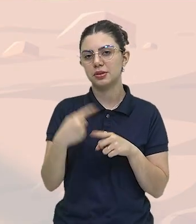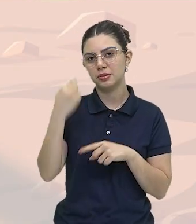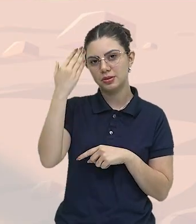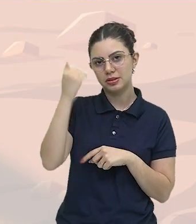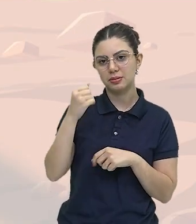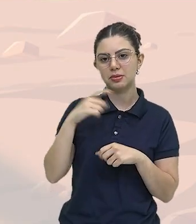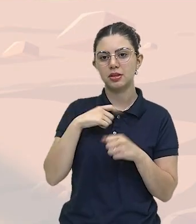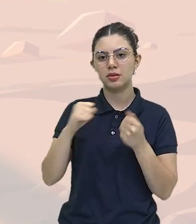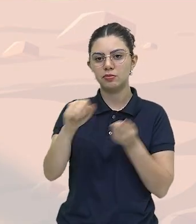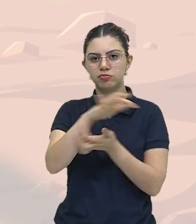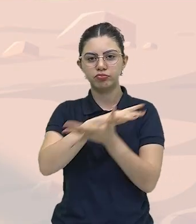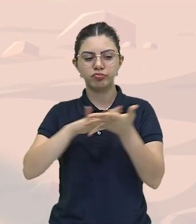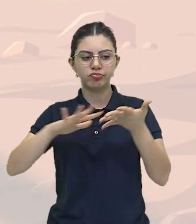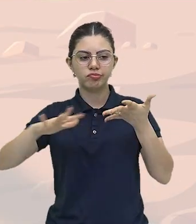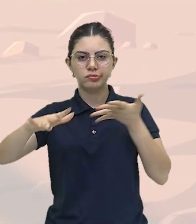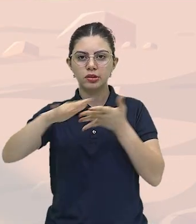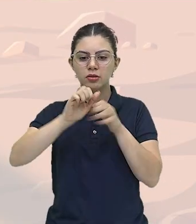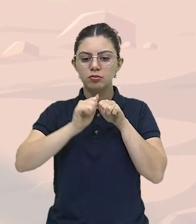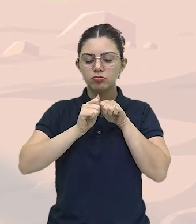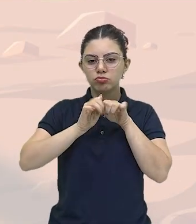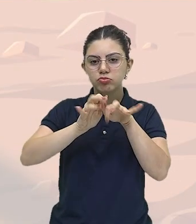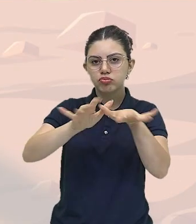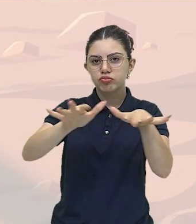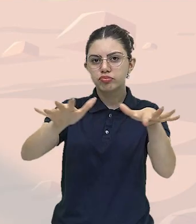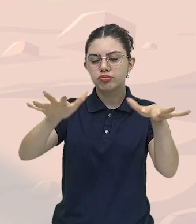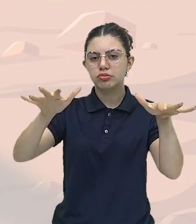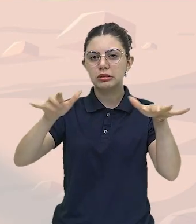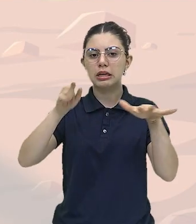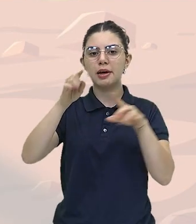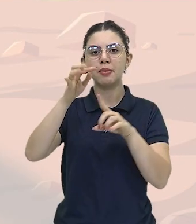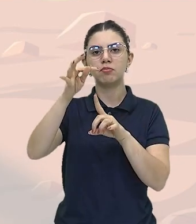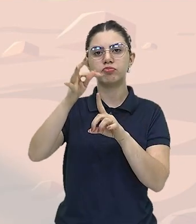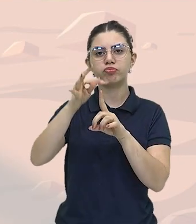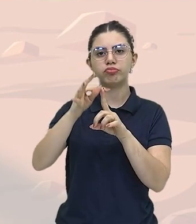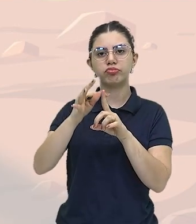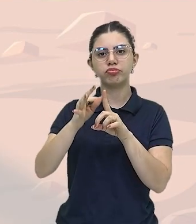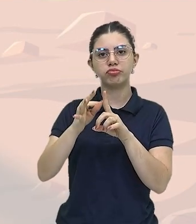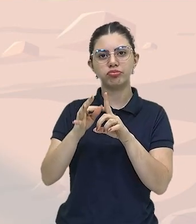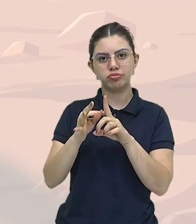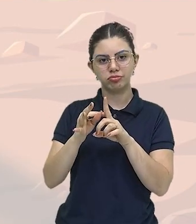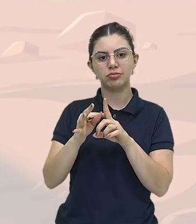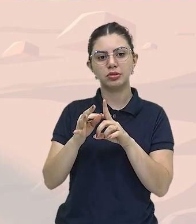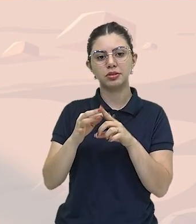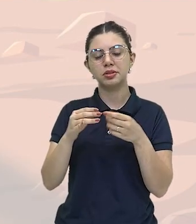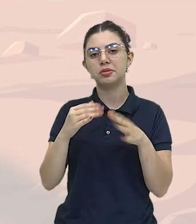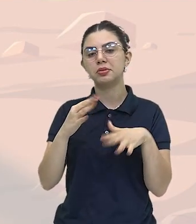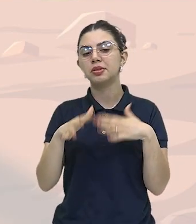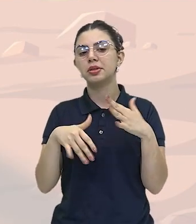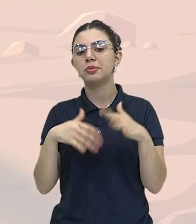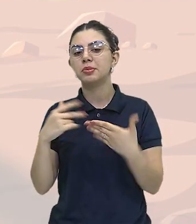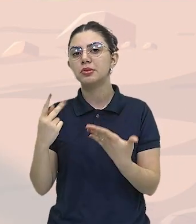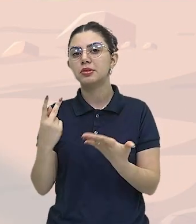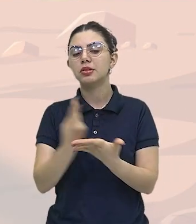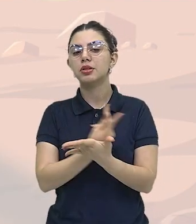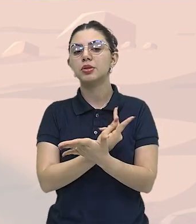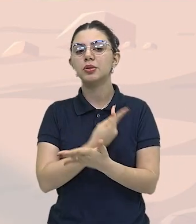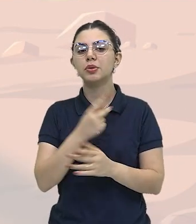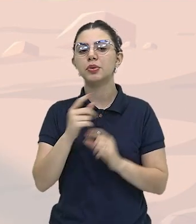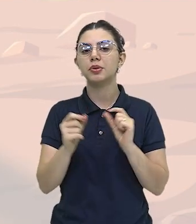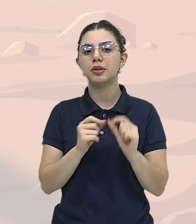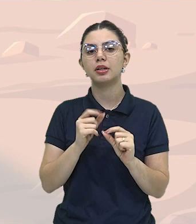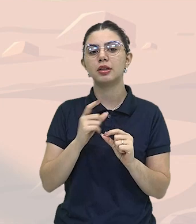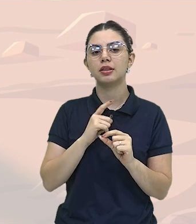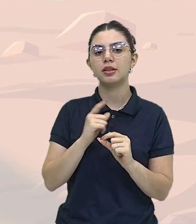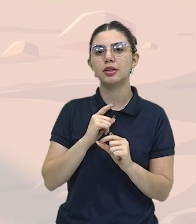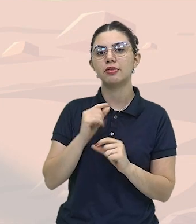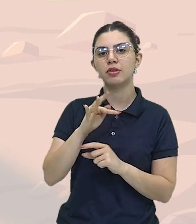foi se expandindo, ele também foi diminuindo a sua temperatura. Consequentemente, surgiram aí as forças fundamentais,